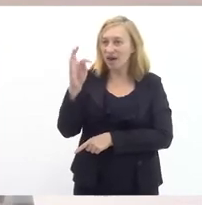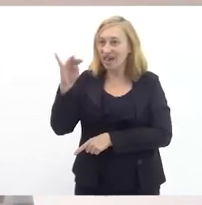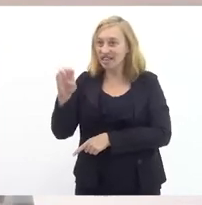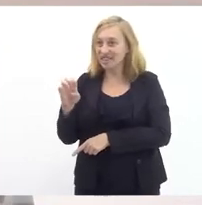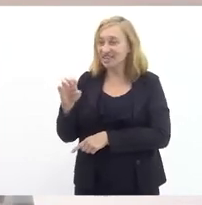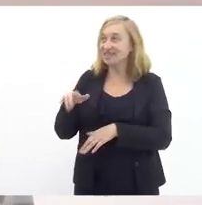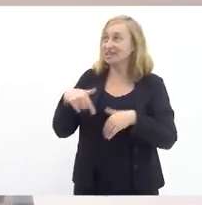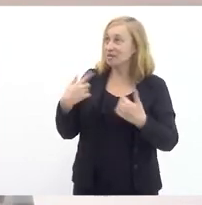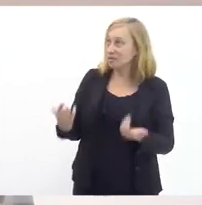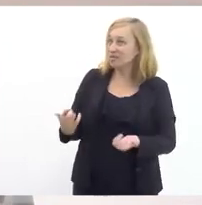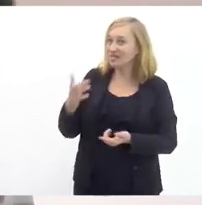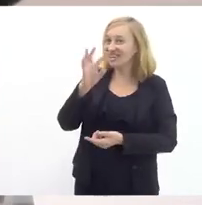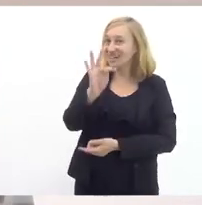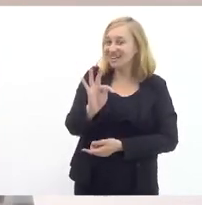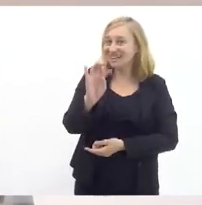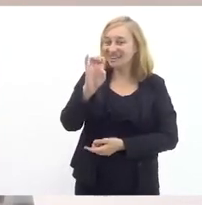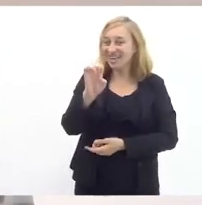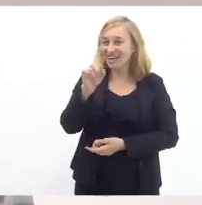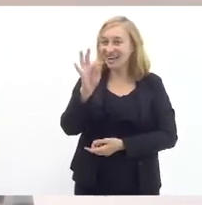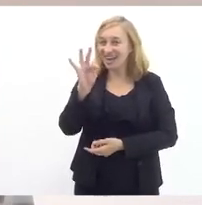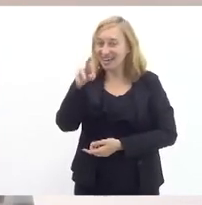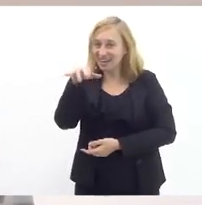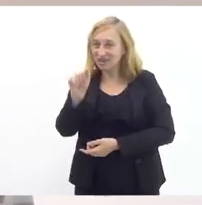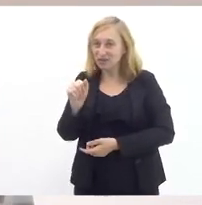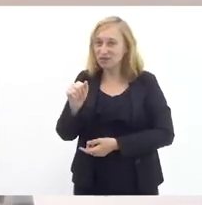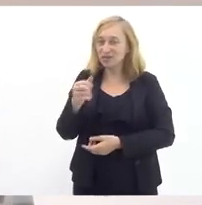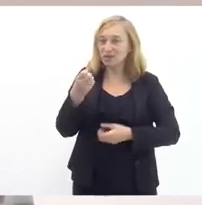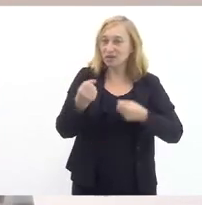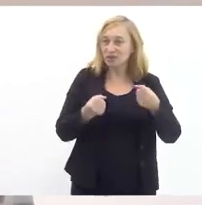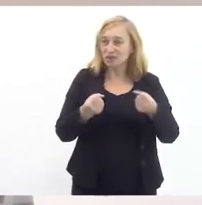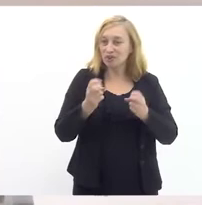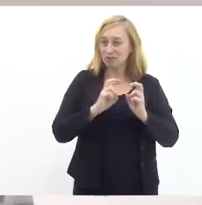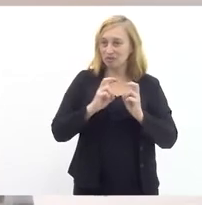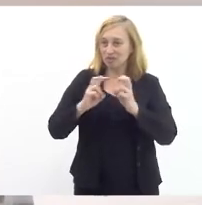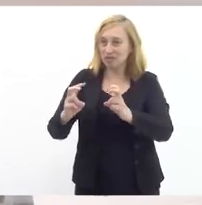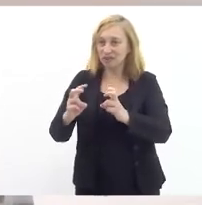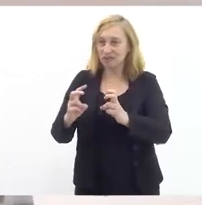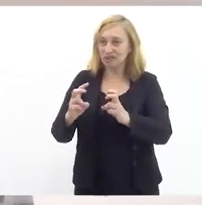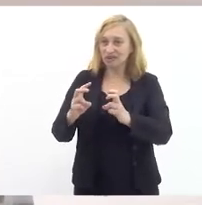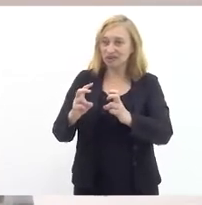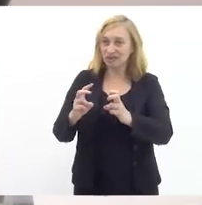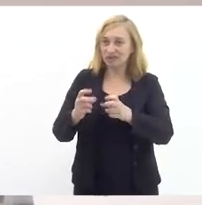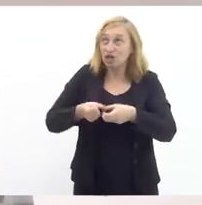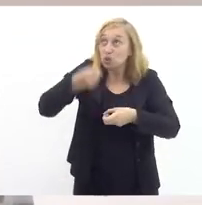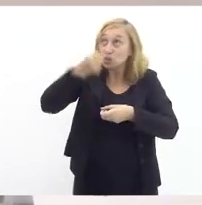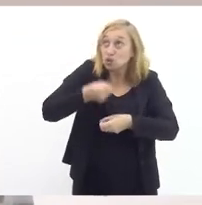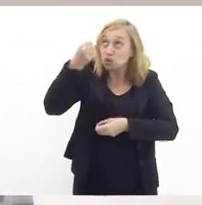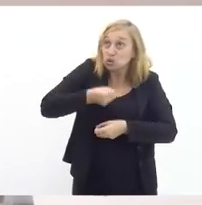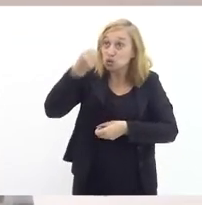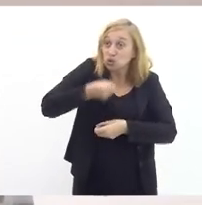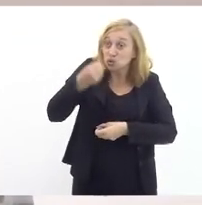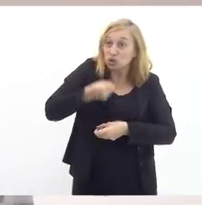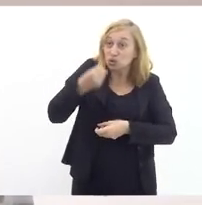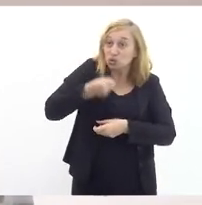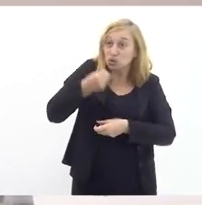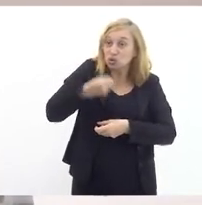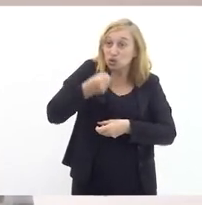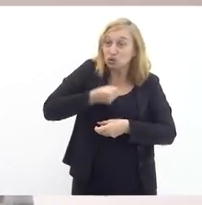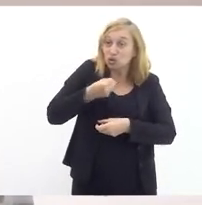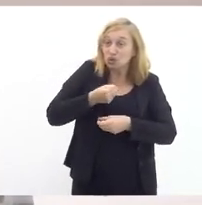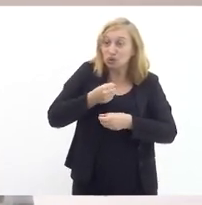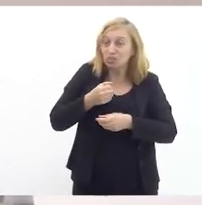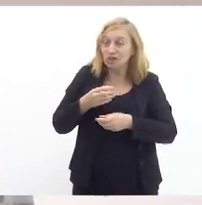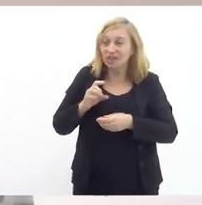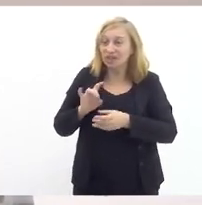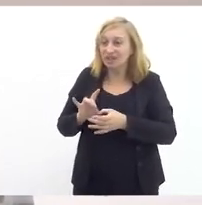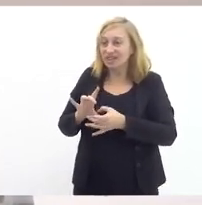telégrafo. E o maquinista vai levar aquele aro para liberar, entregando na estação que ele for